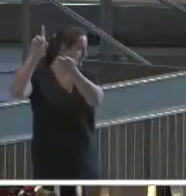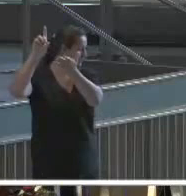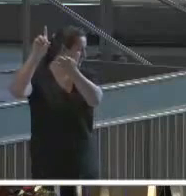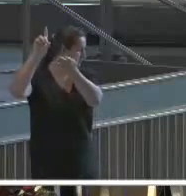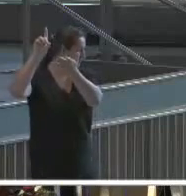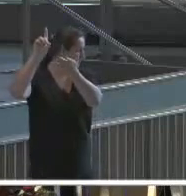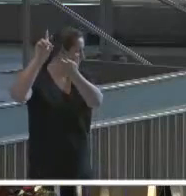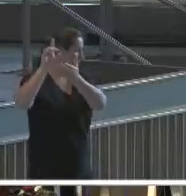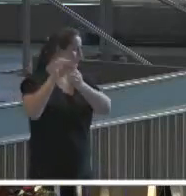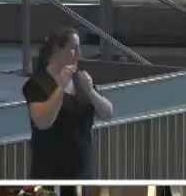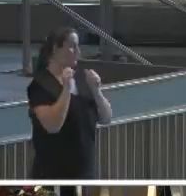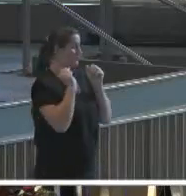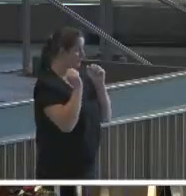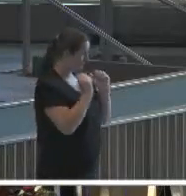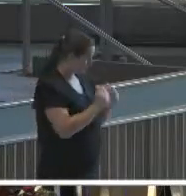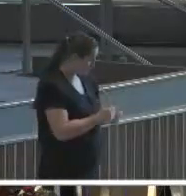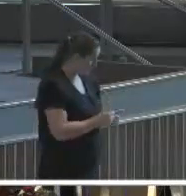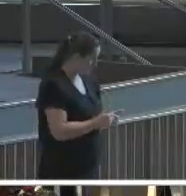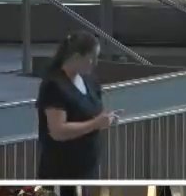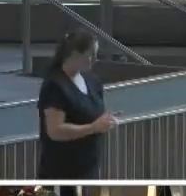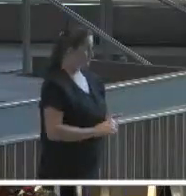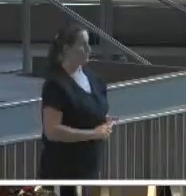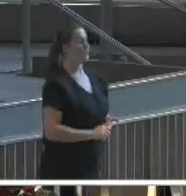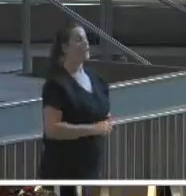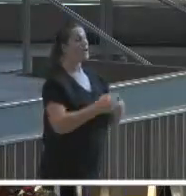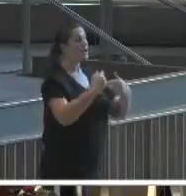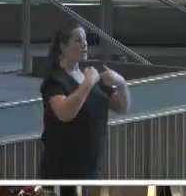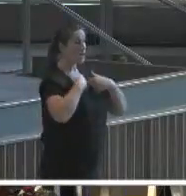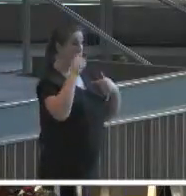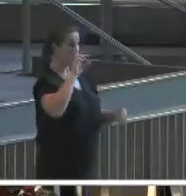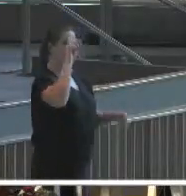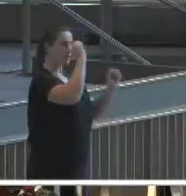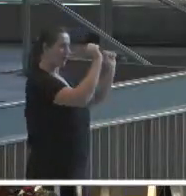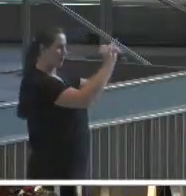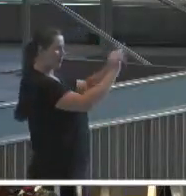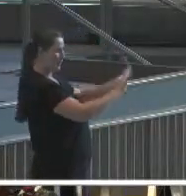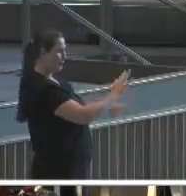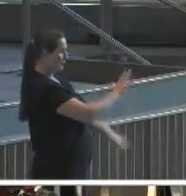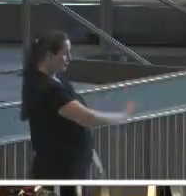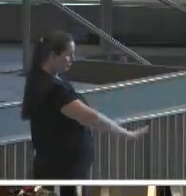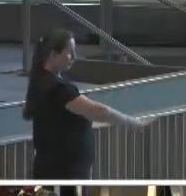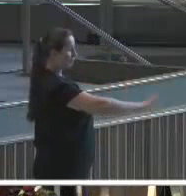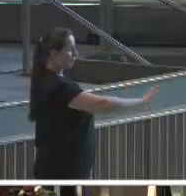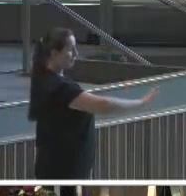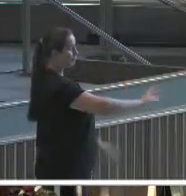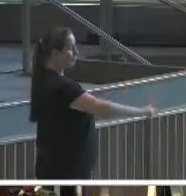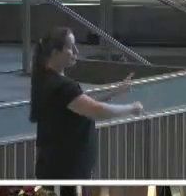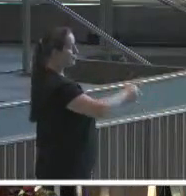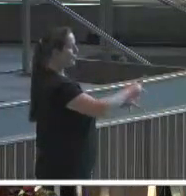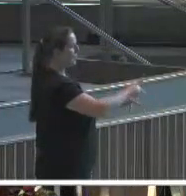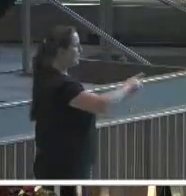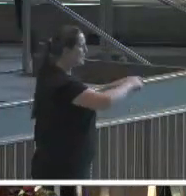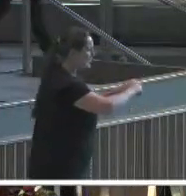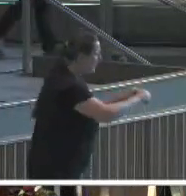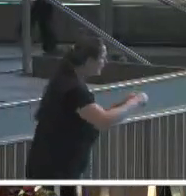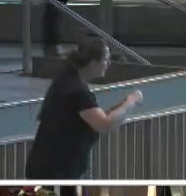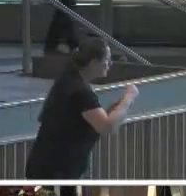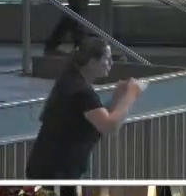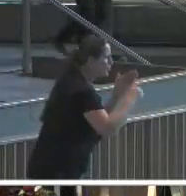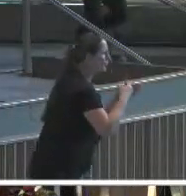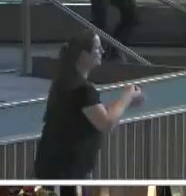do tabernáculo. E eu vou abençoar vocês, toda essa terra será de